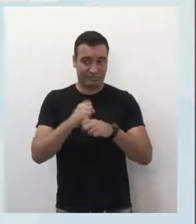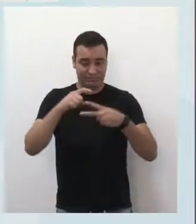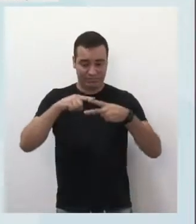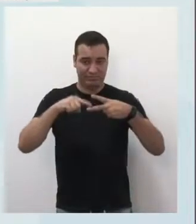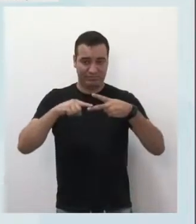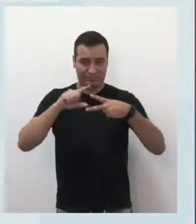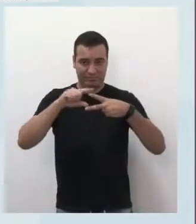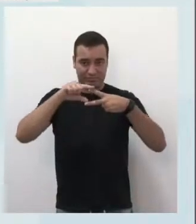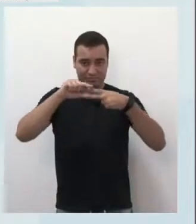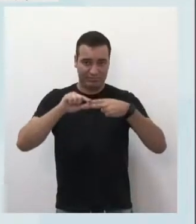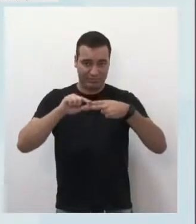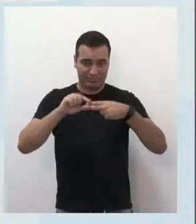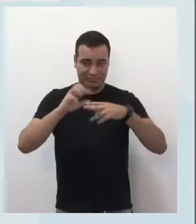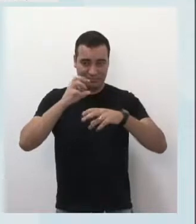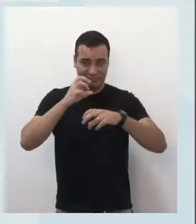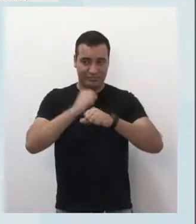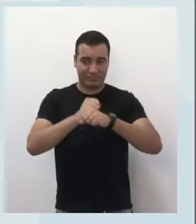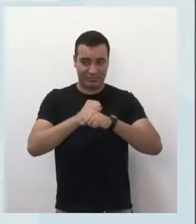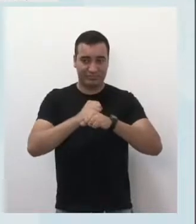fatores,